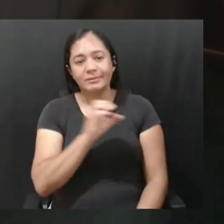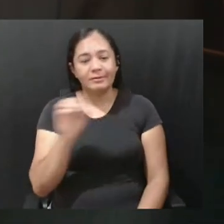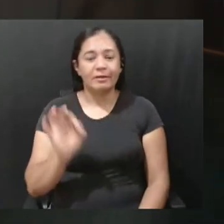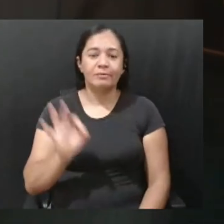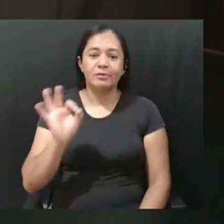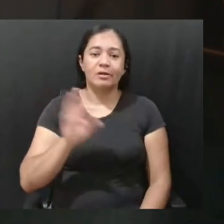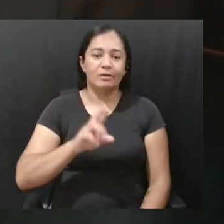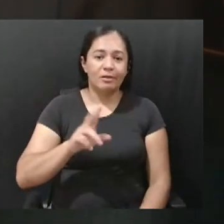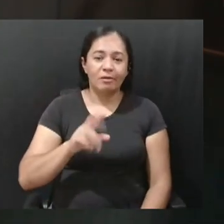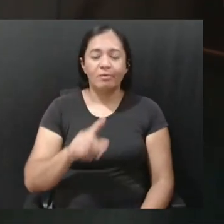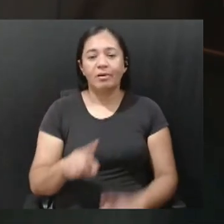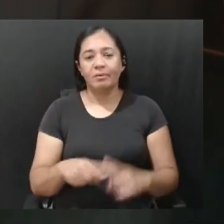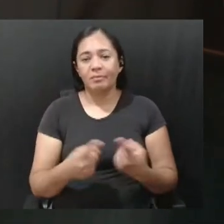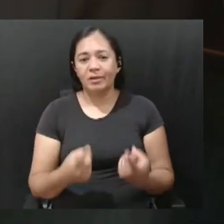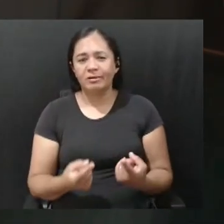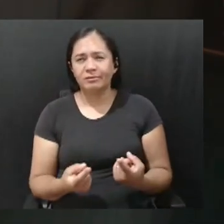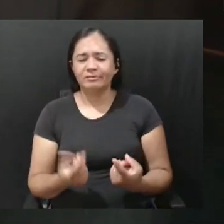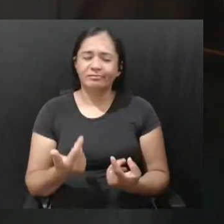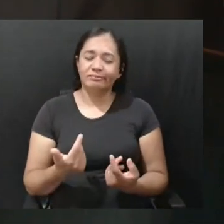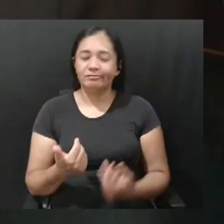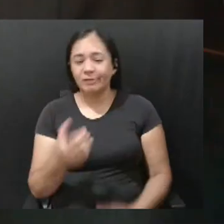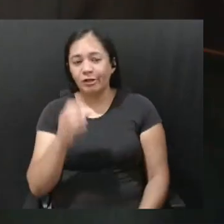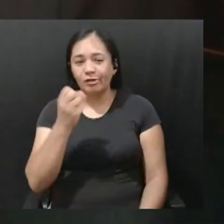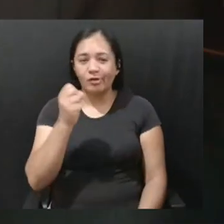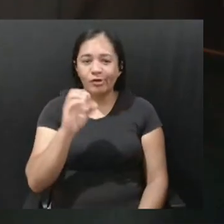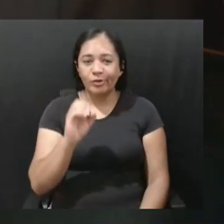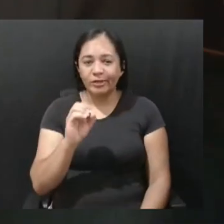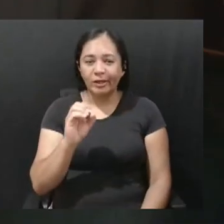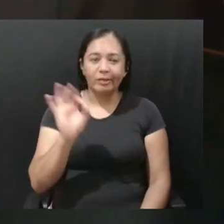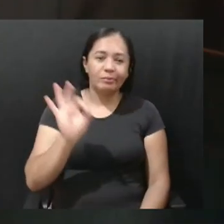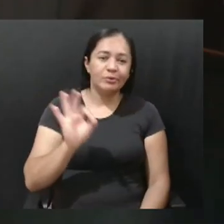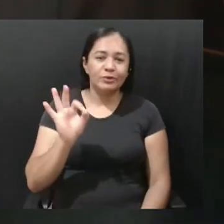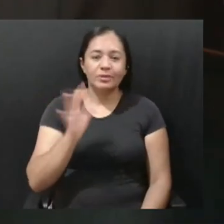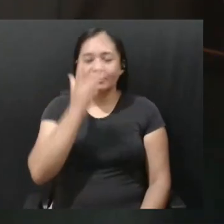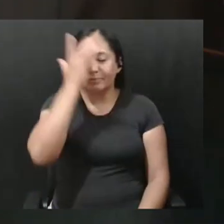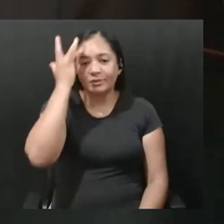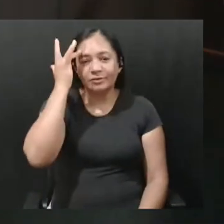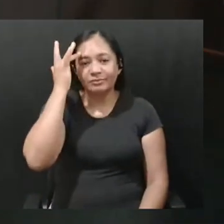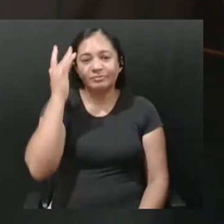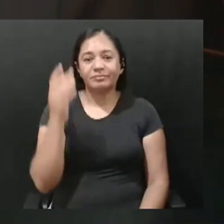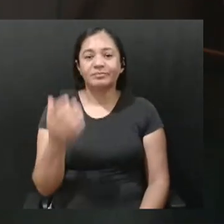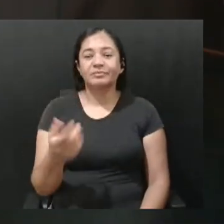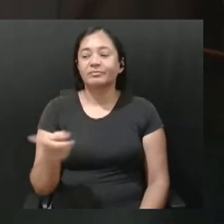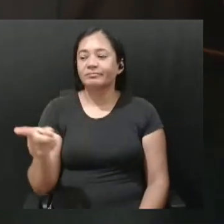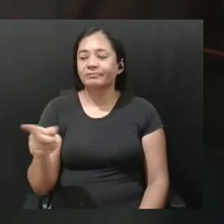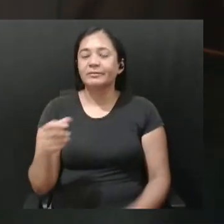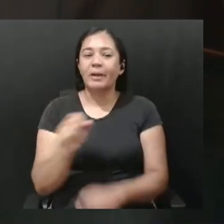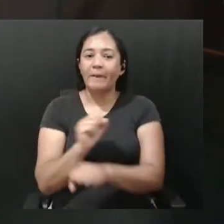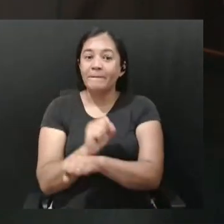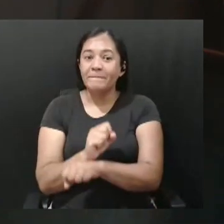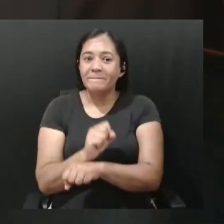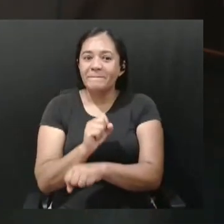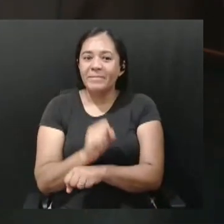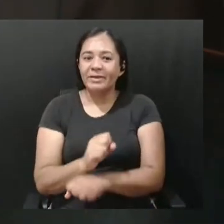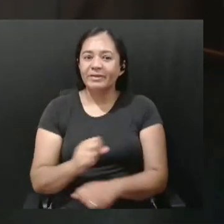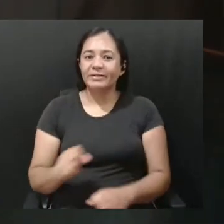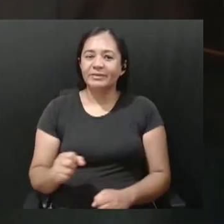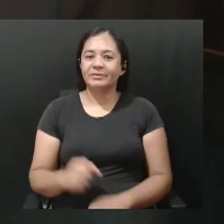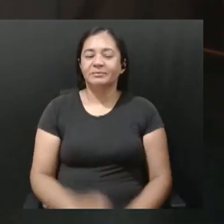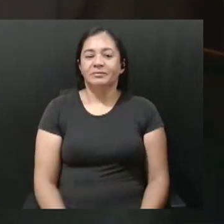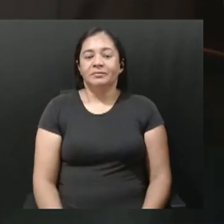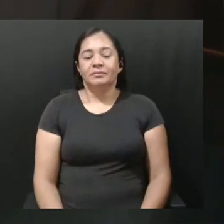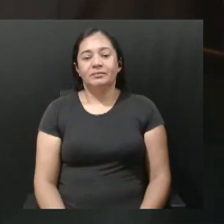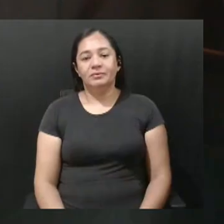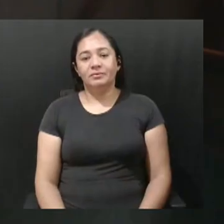colocar aqui, uns 89% das pessoas, elas estão ali esperando uma devolutiva, né? Então,